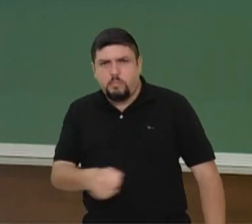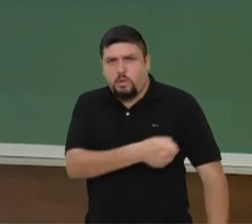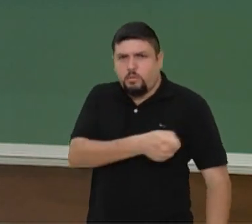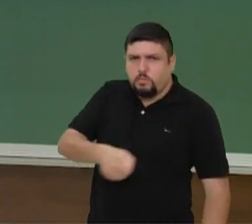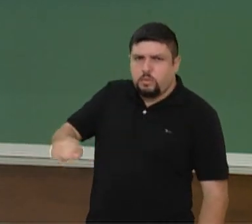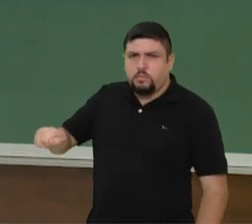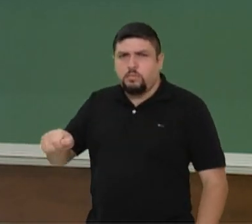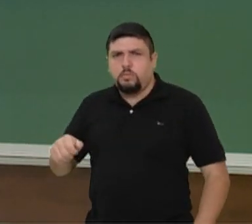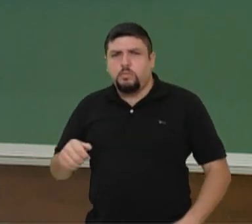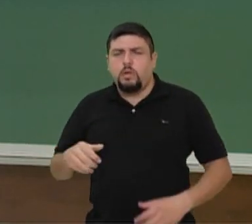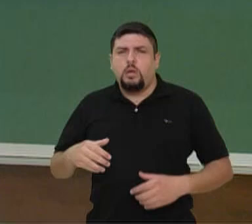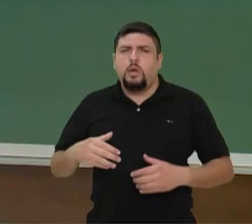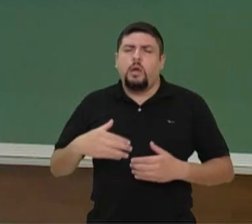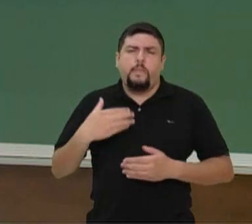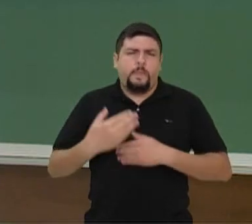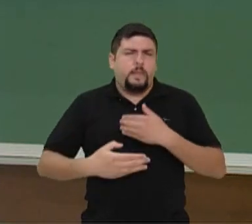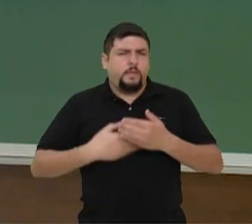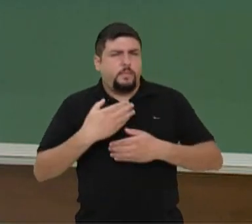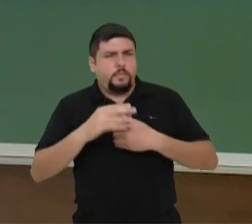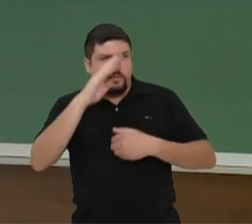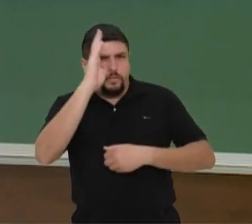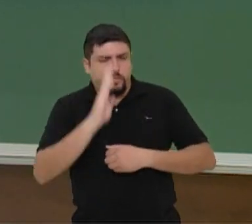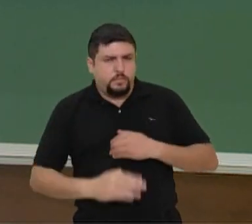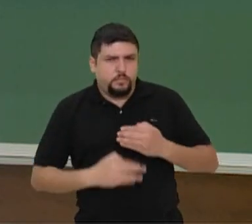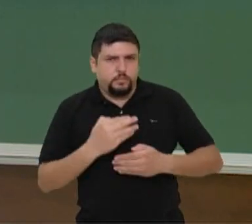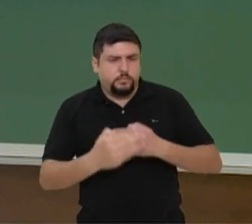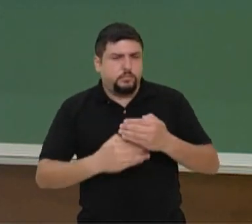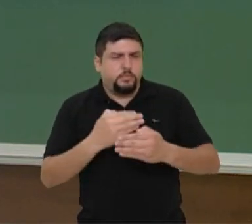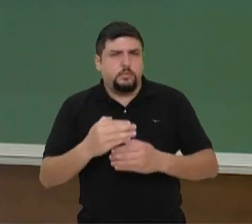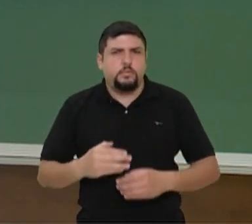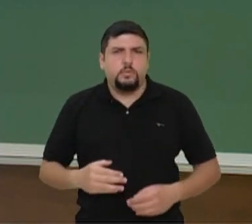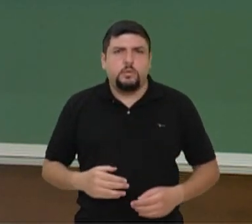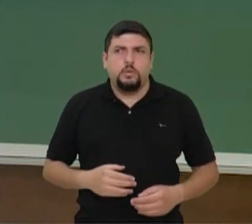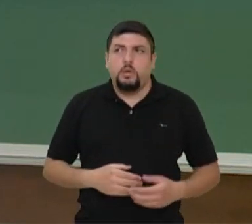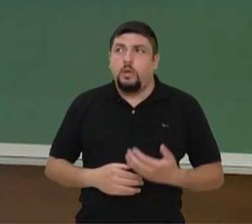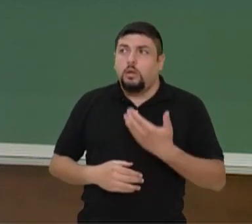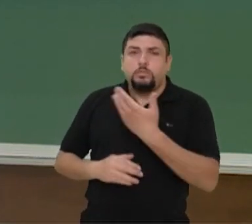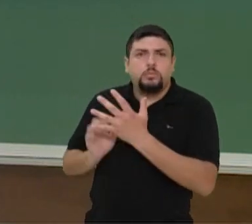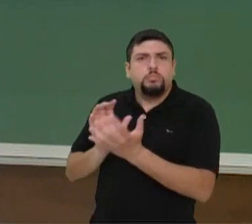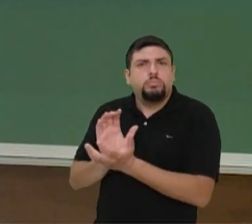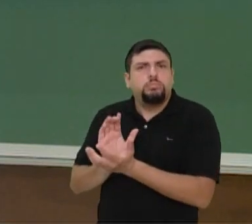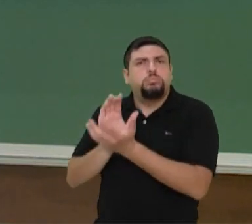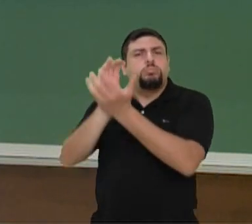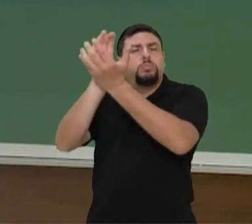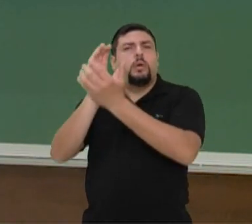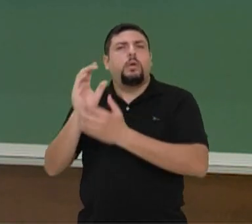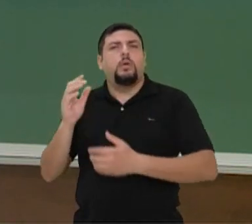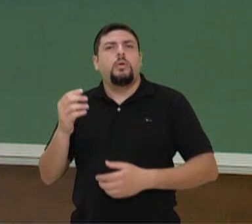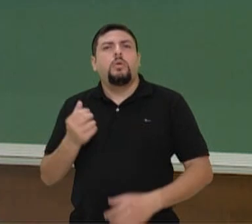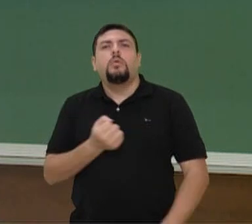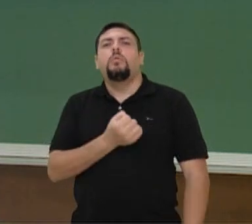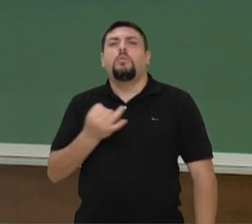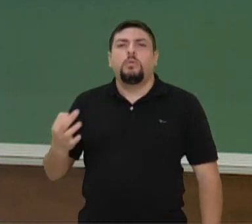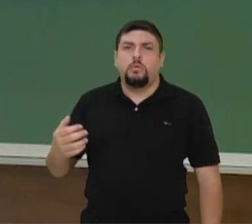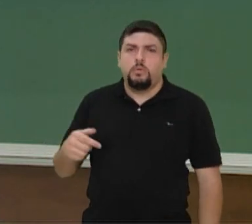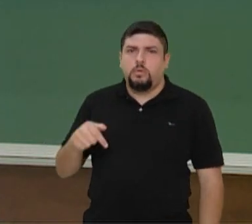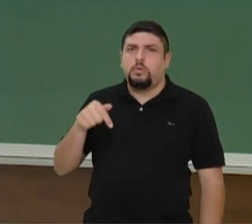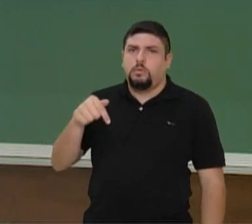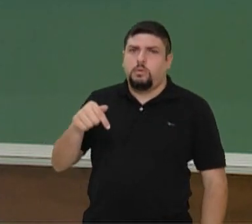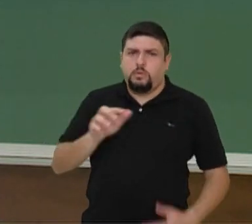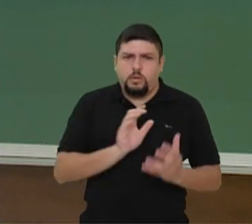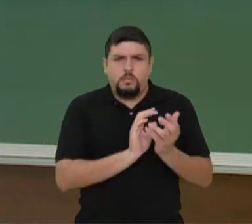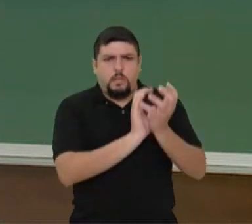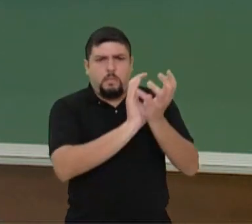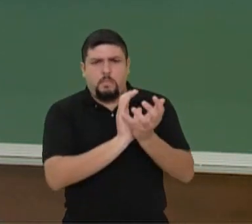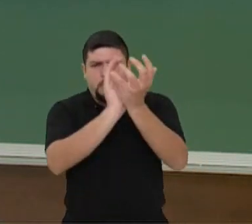que depois vai ter grandes outros atletas também. Dona de 7 títulos de Grand Slam, né? Ela sozinha, no título em simples, né?